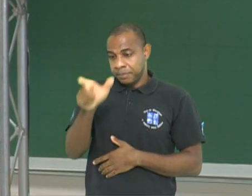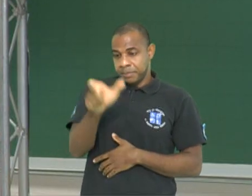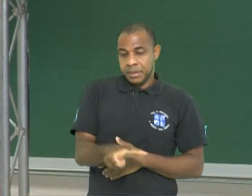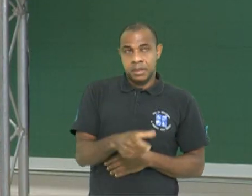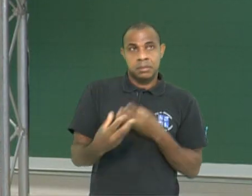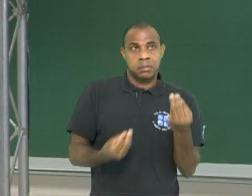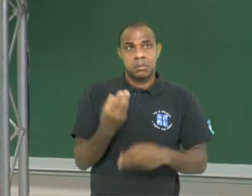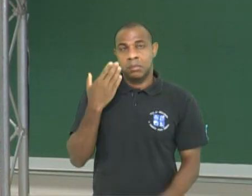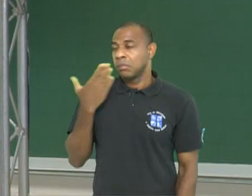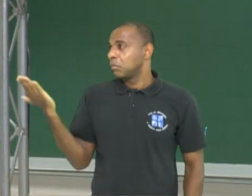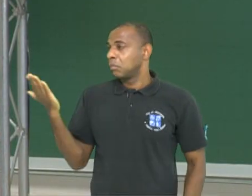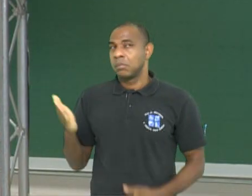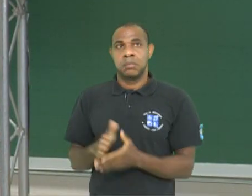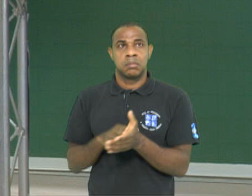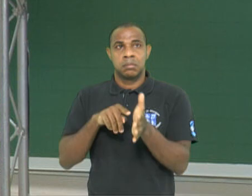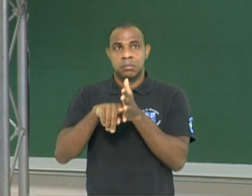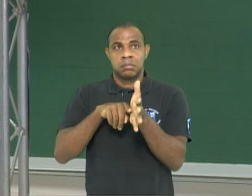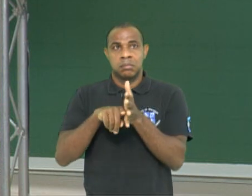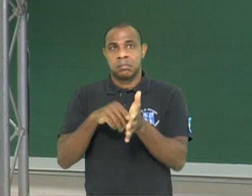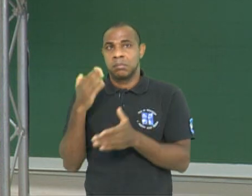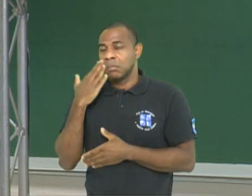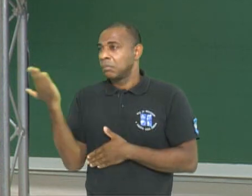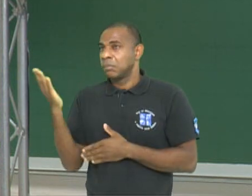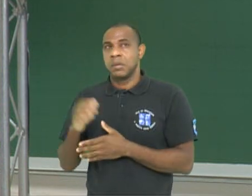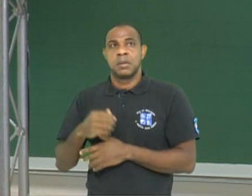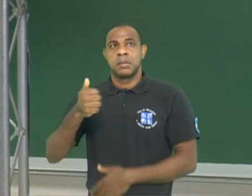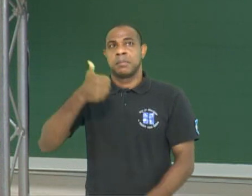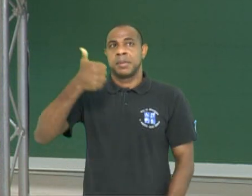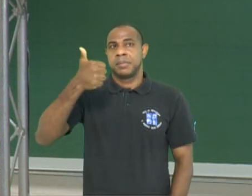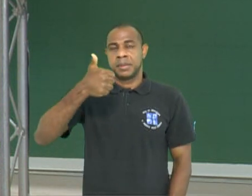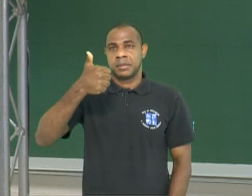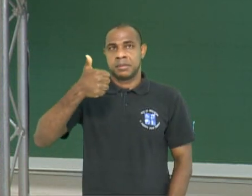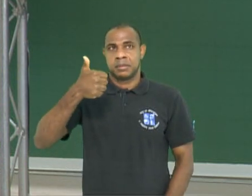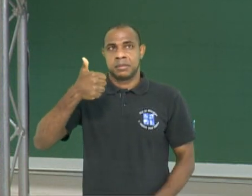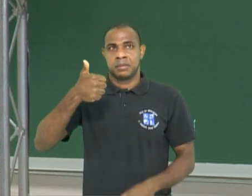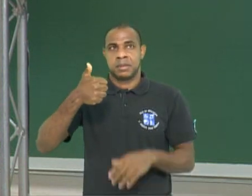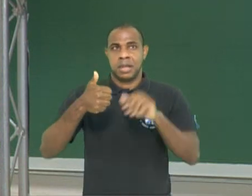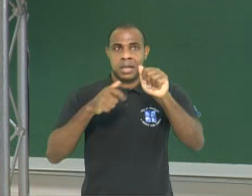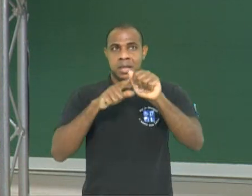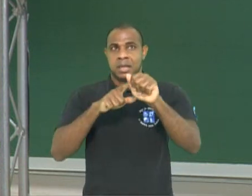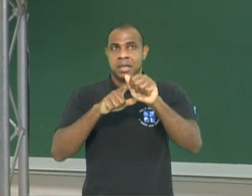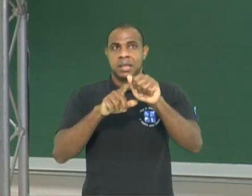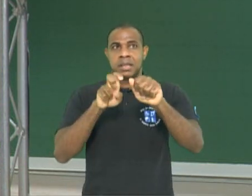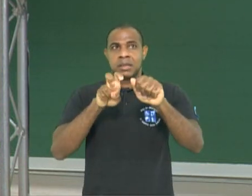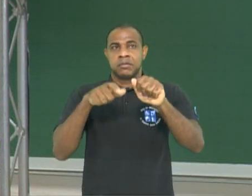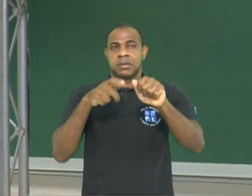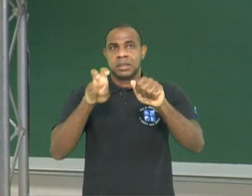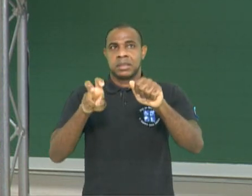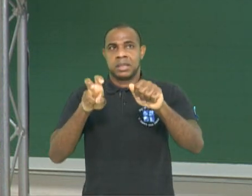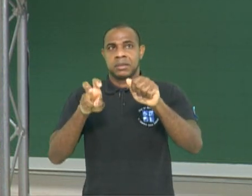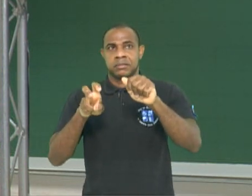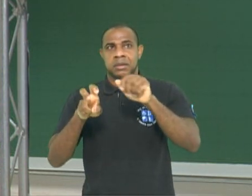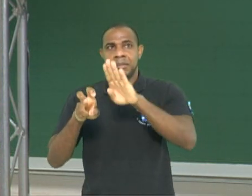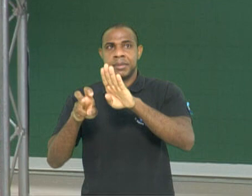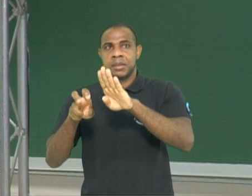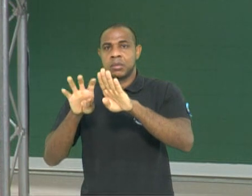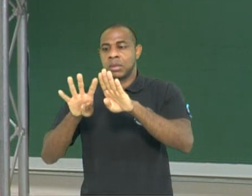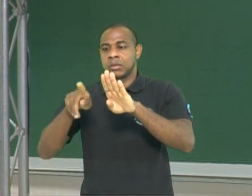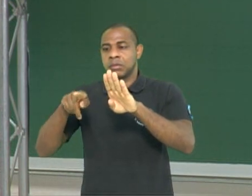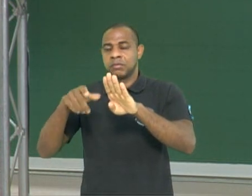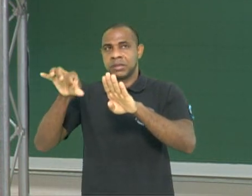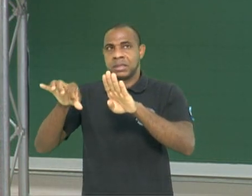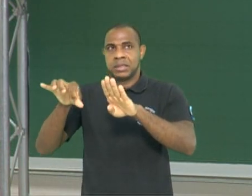por aqui, né? Na ficha A, o primeiro ali 5,7, a B 4,95 e a